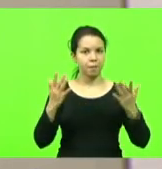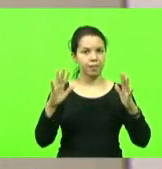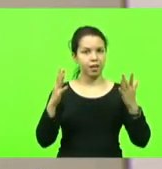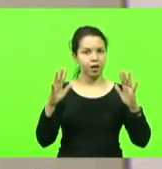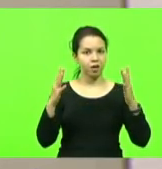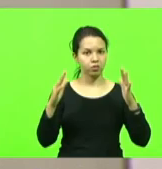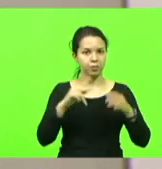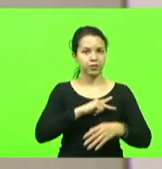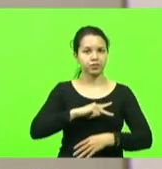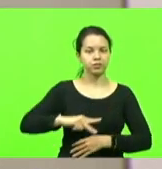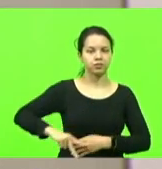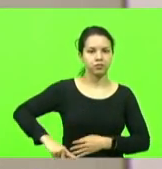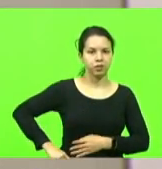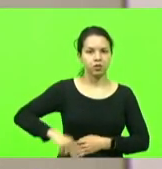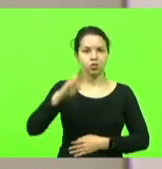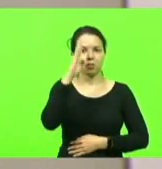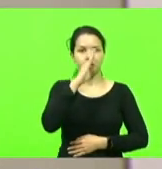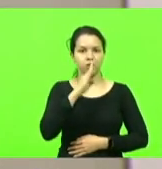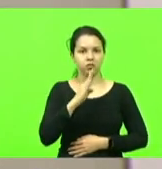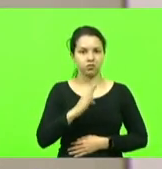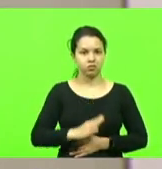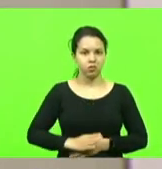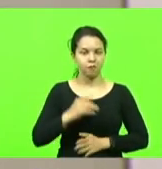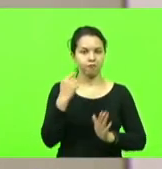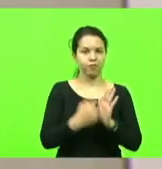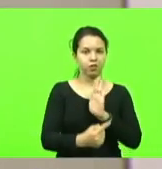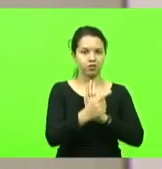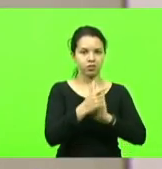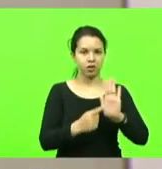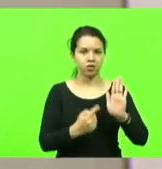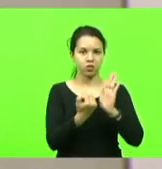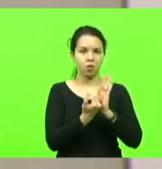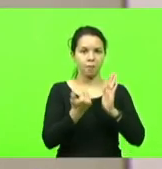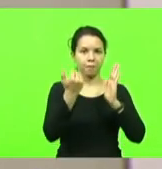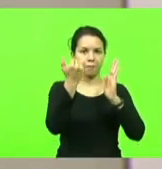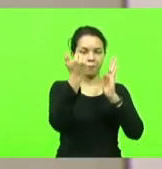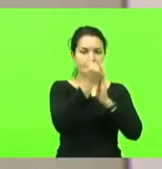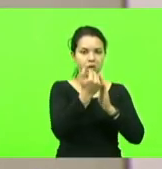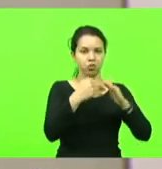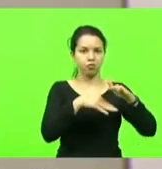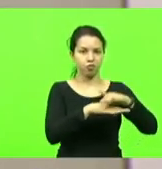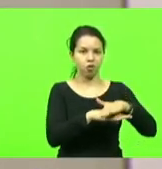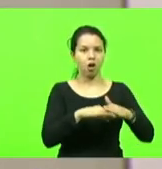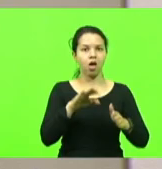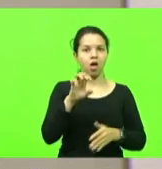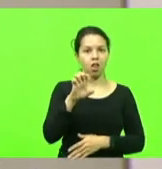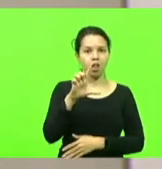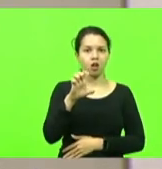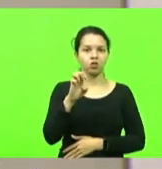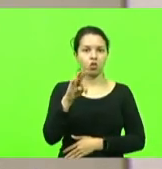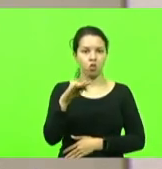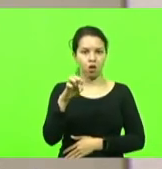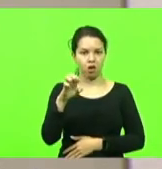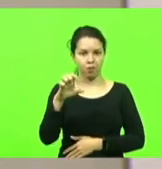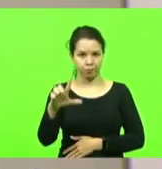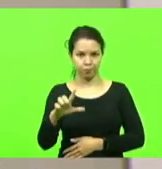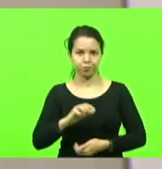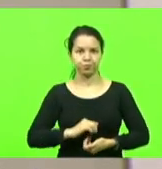presidente da República por ter vetado o aumento do fundão eleitoral. Em discussão. Não havendo